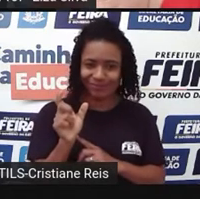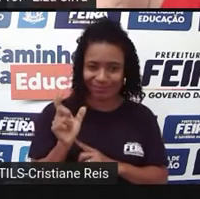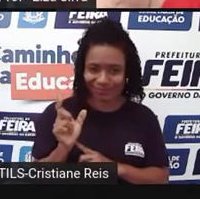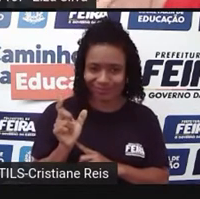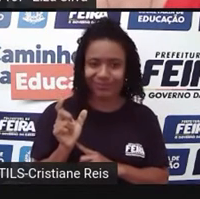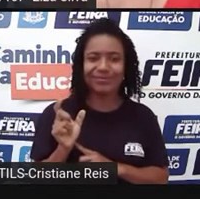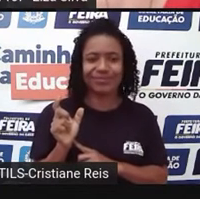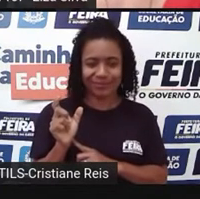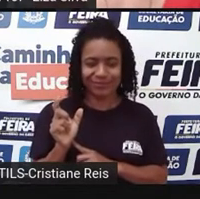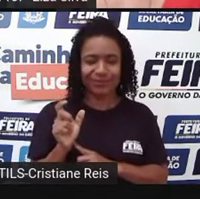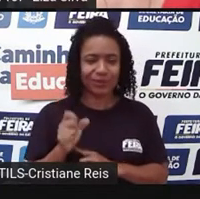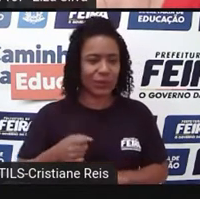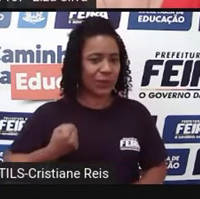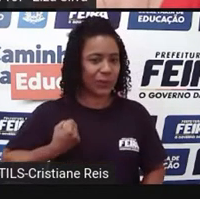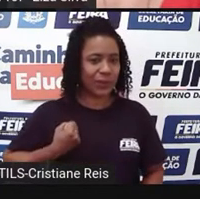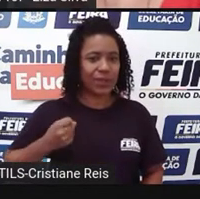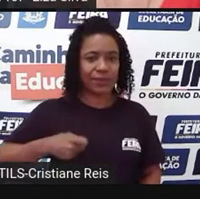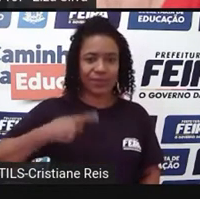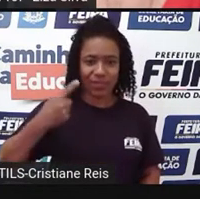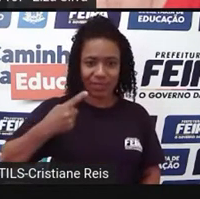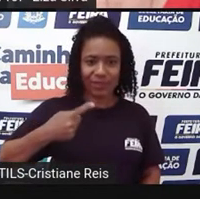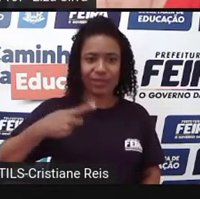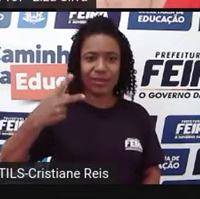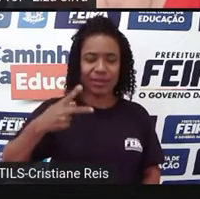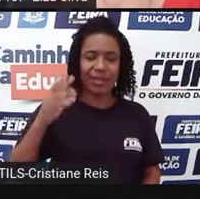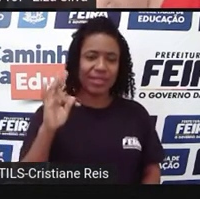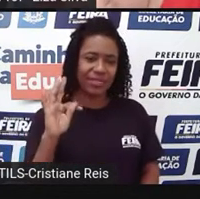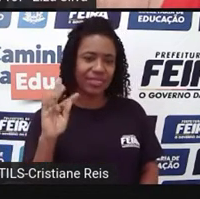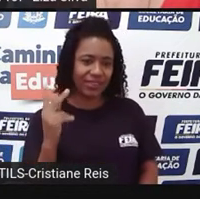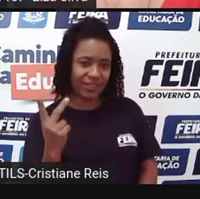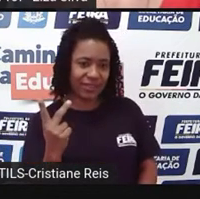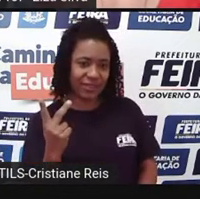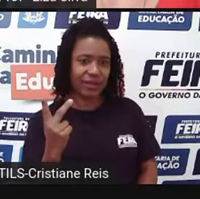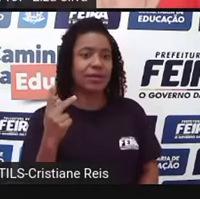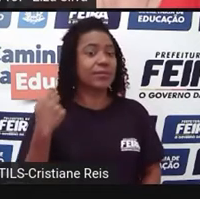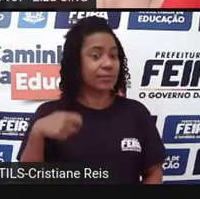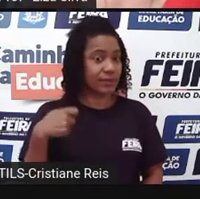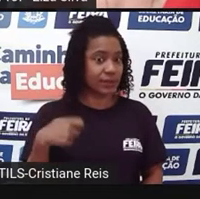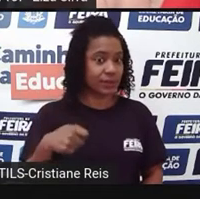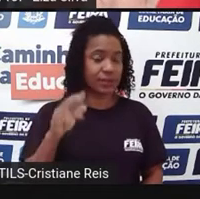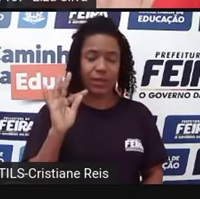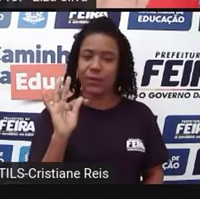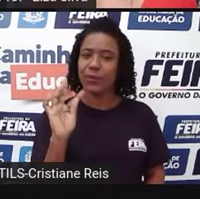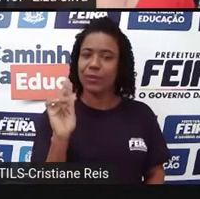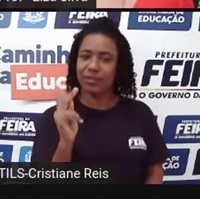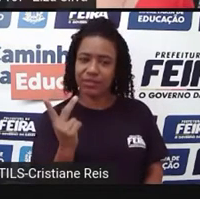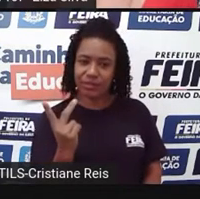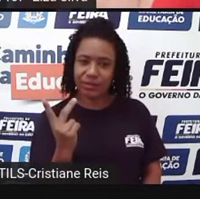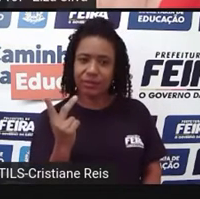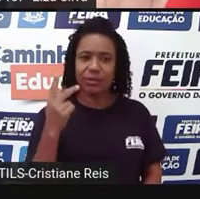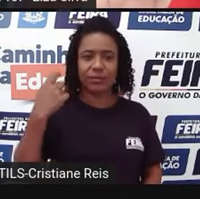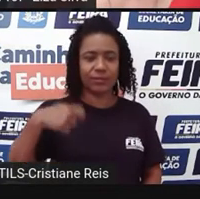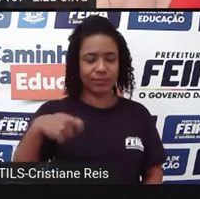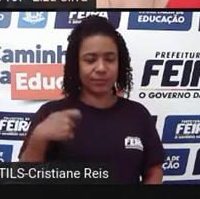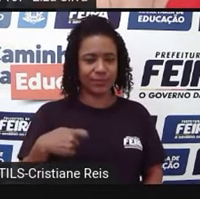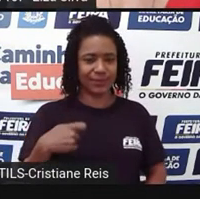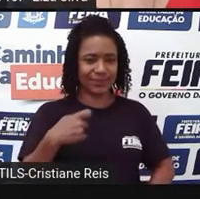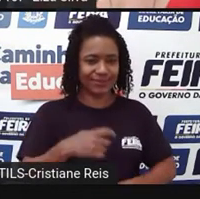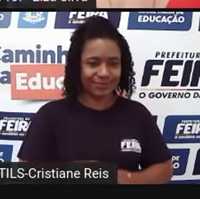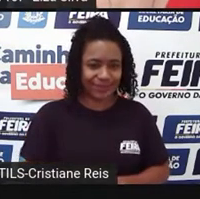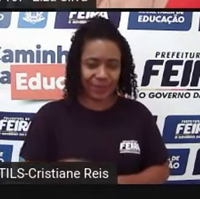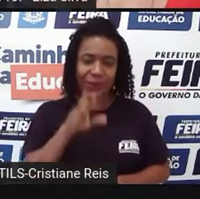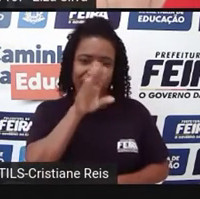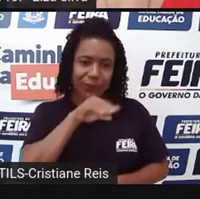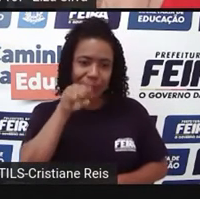e treinando esse né esse PH final e você deve tentar reproduzir esse som